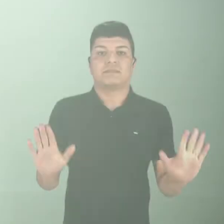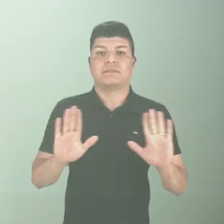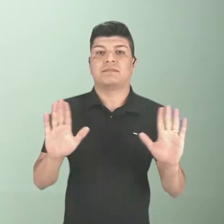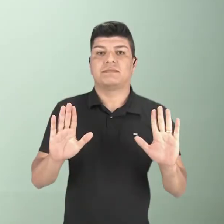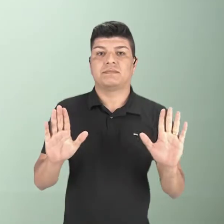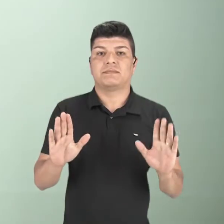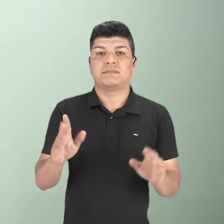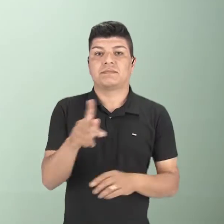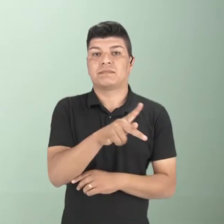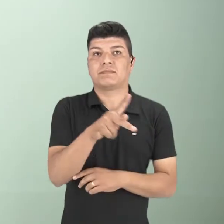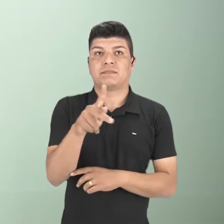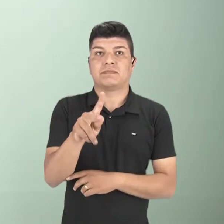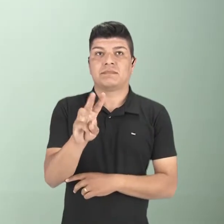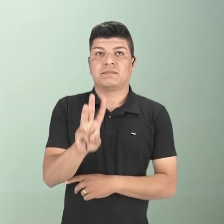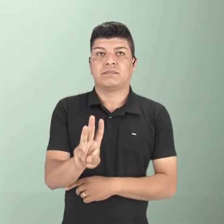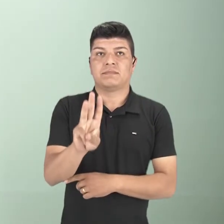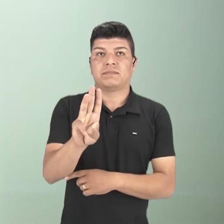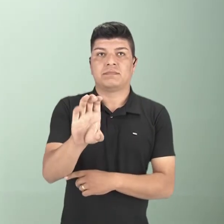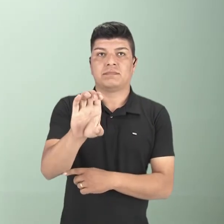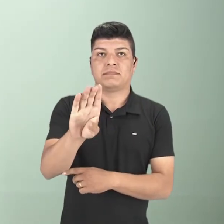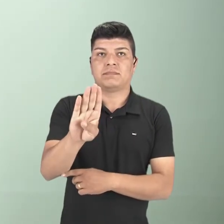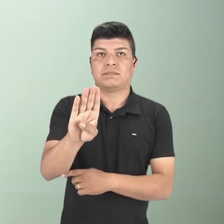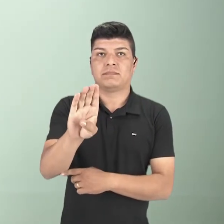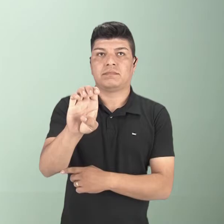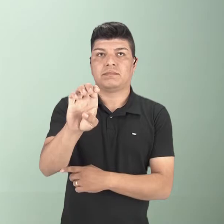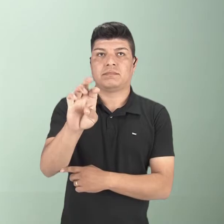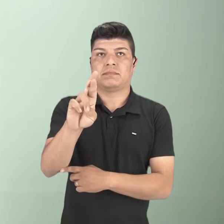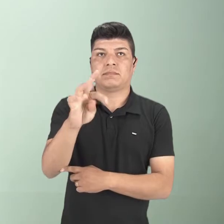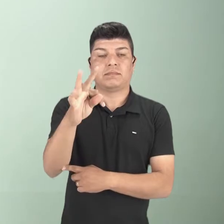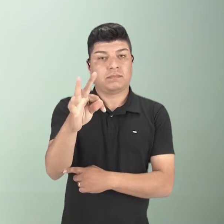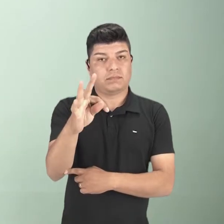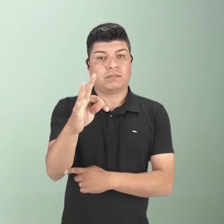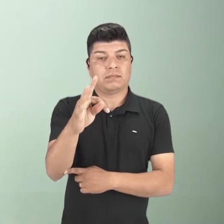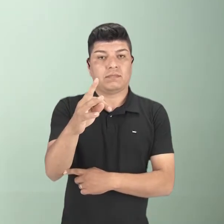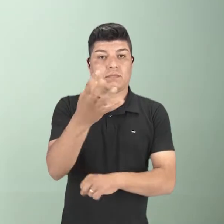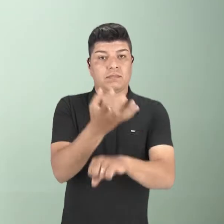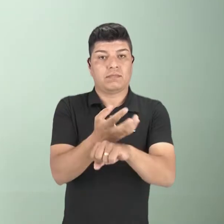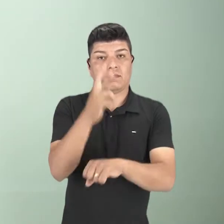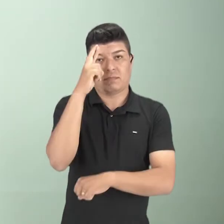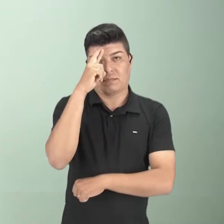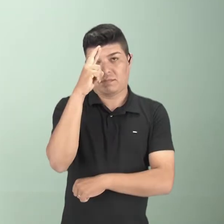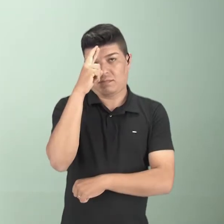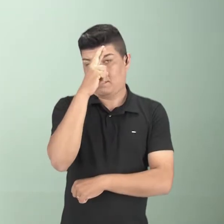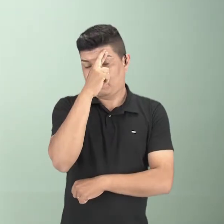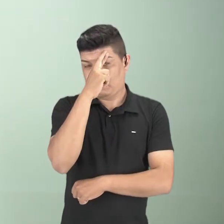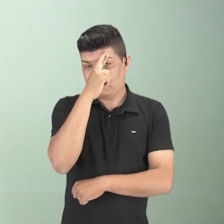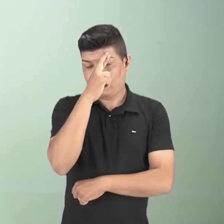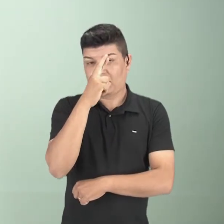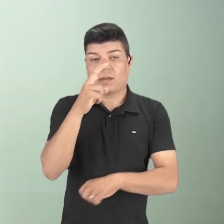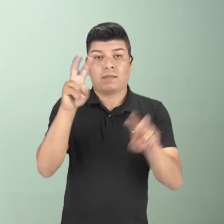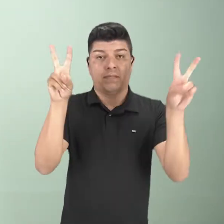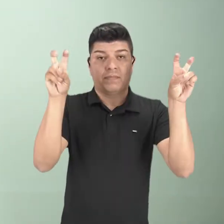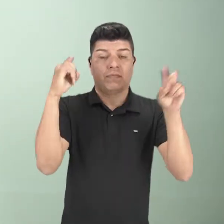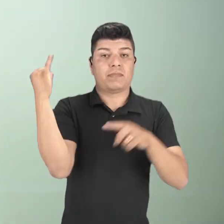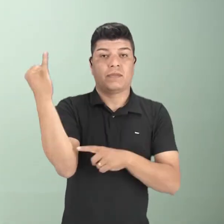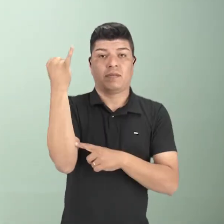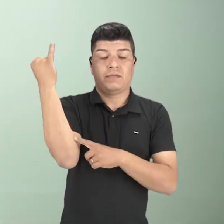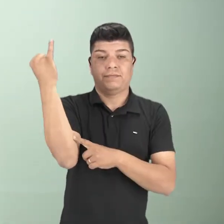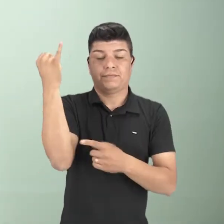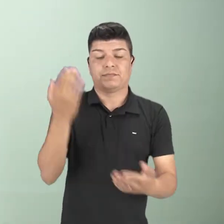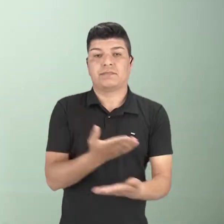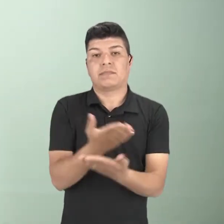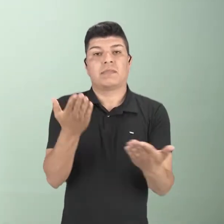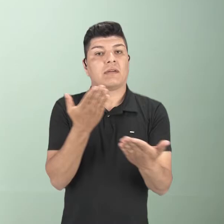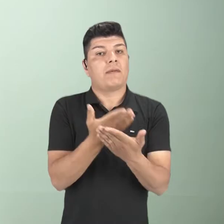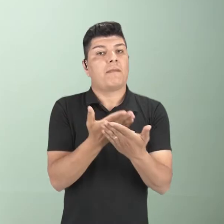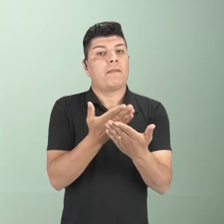Olá pessoal, aqui é o professor Webert de História e hoje iremos falar sobre um tema muito importante para você que está estudando